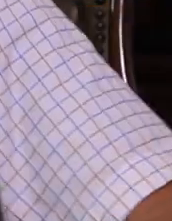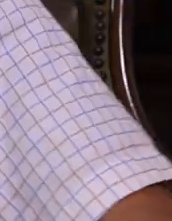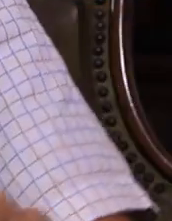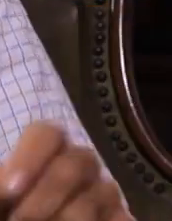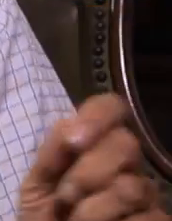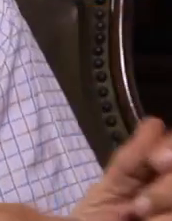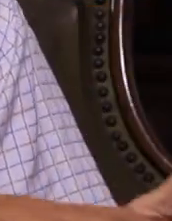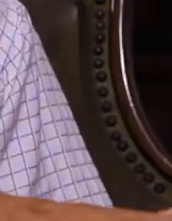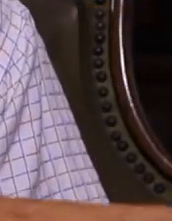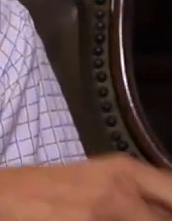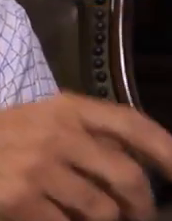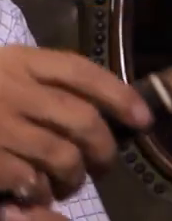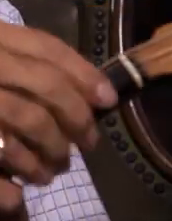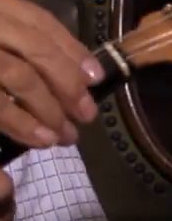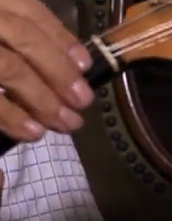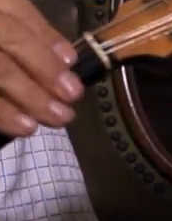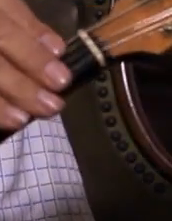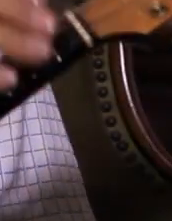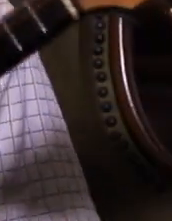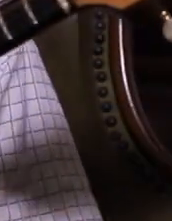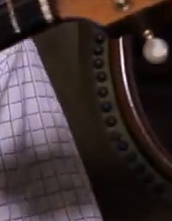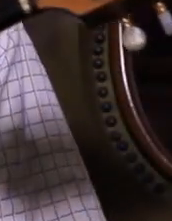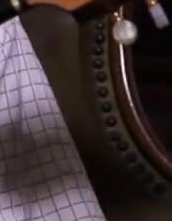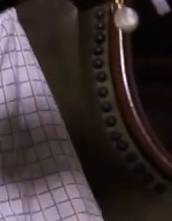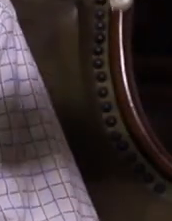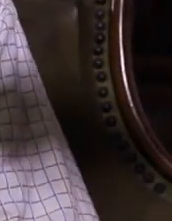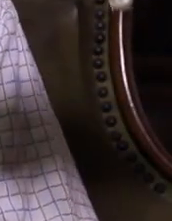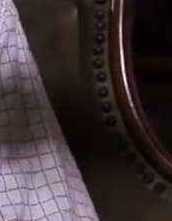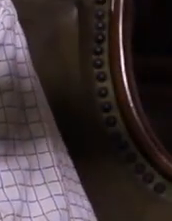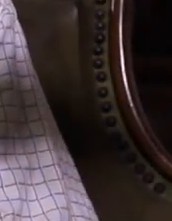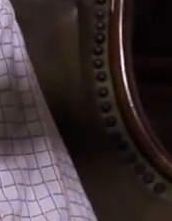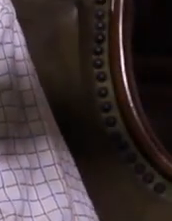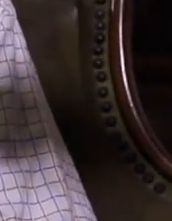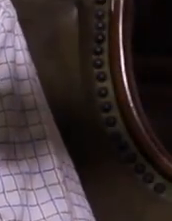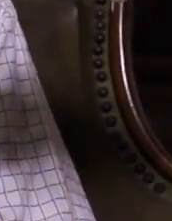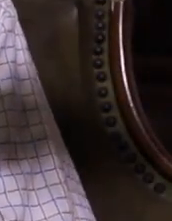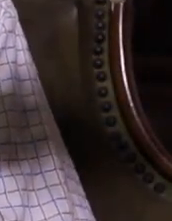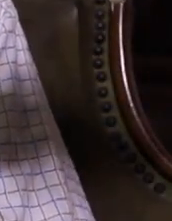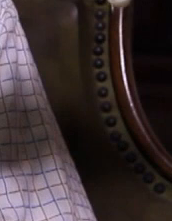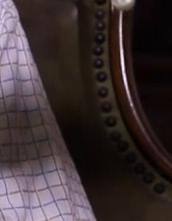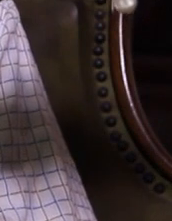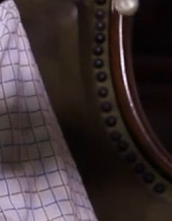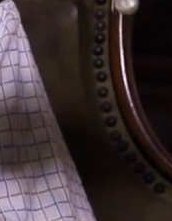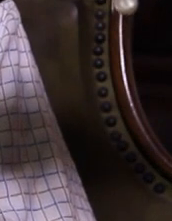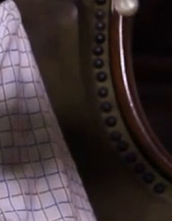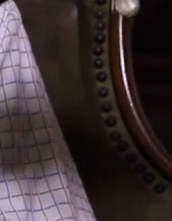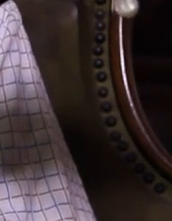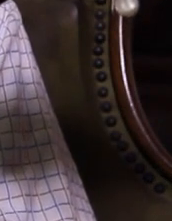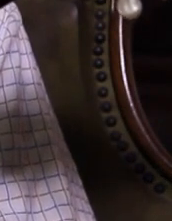Então, eu tinha um problema, por exemplo, vou dar um exemplo aqui. Essas notas aqui,